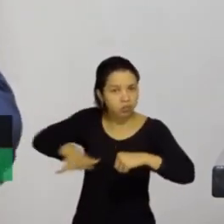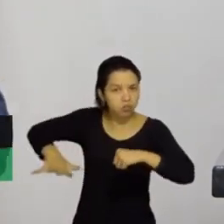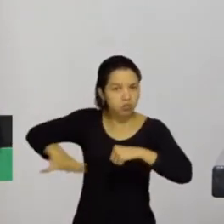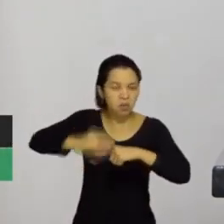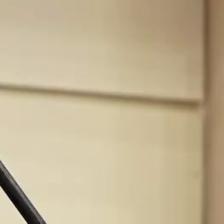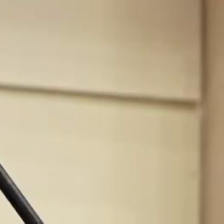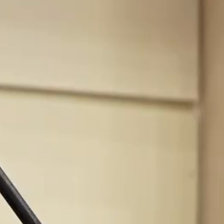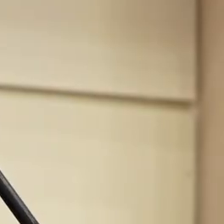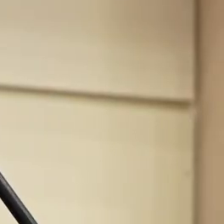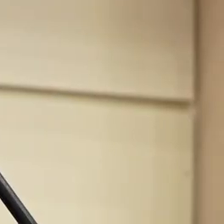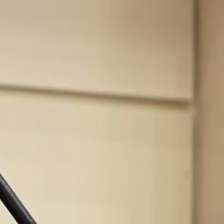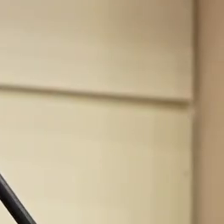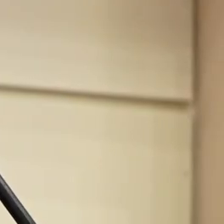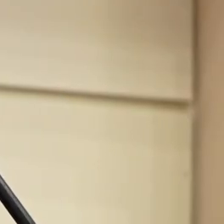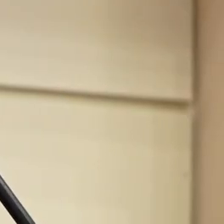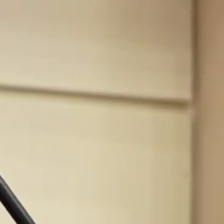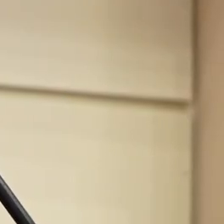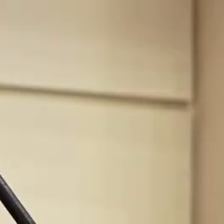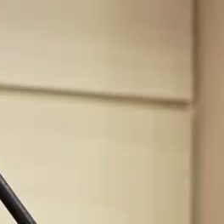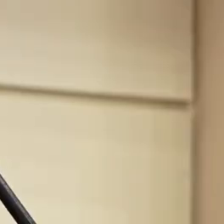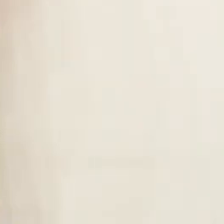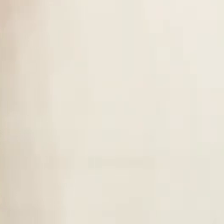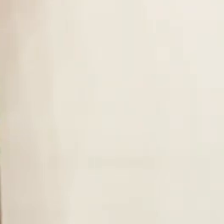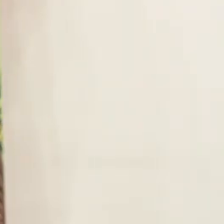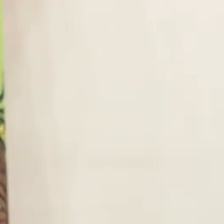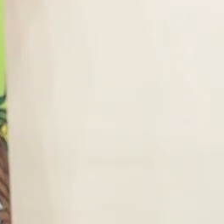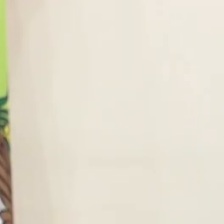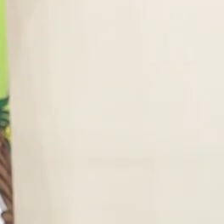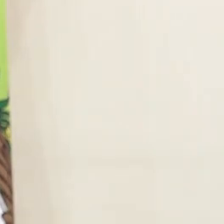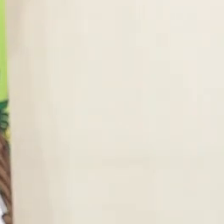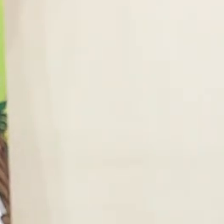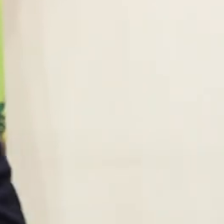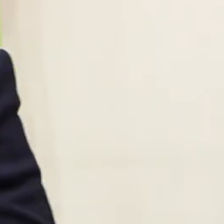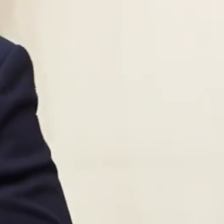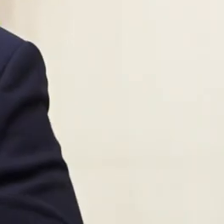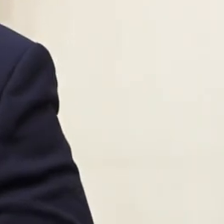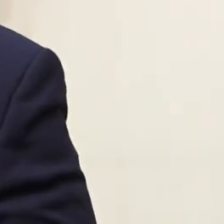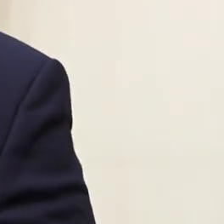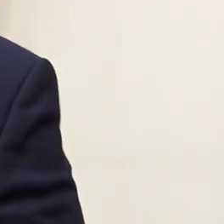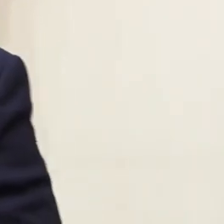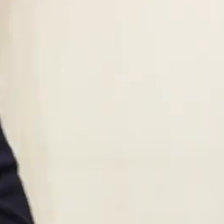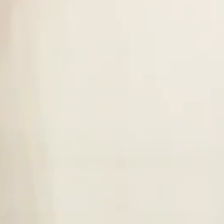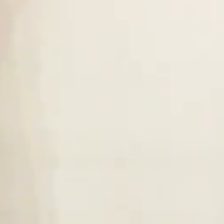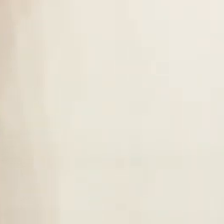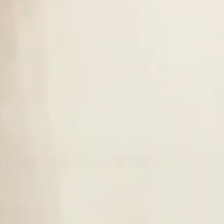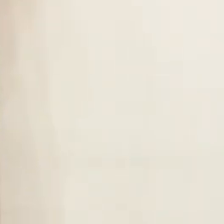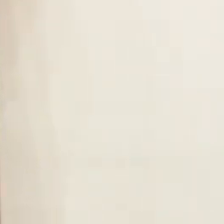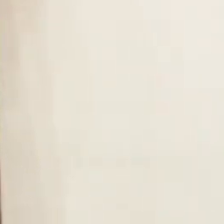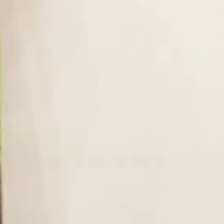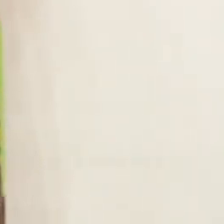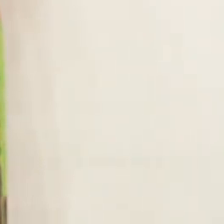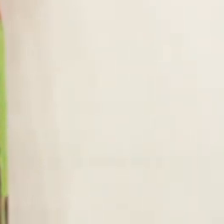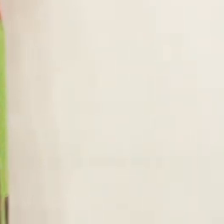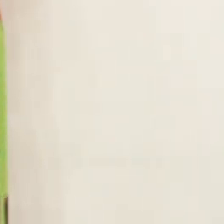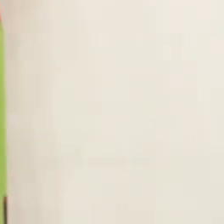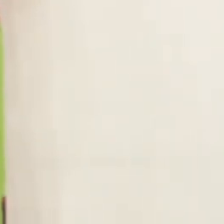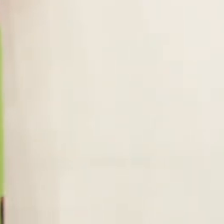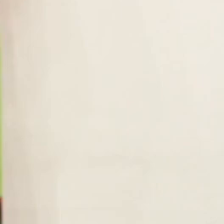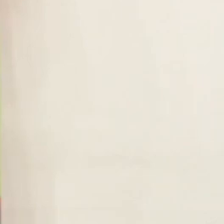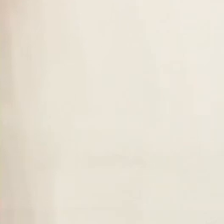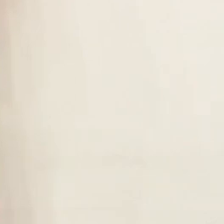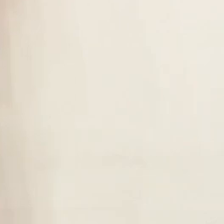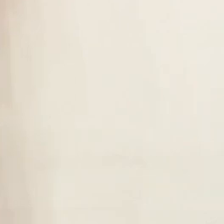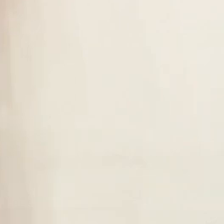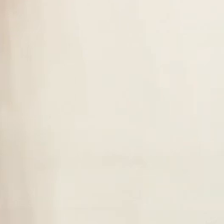e refutada. O deputado Sargento Lima criticou a posição da comunidade indígena, que tentou impedir o uso